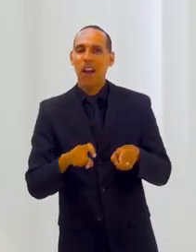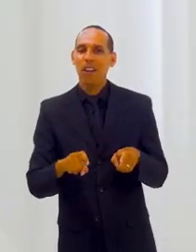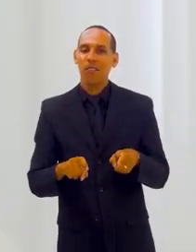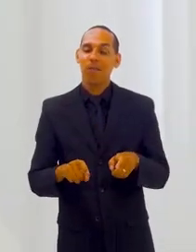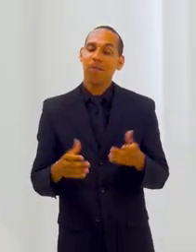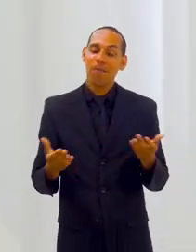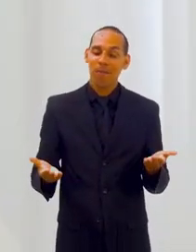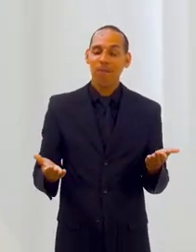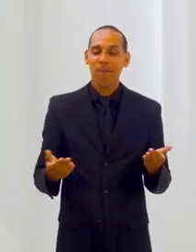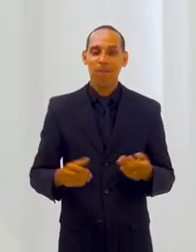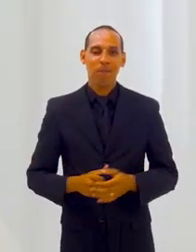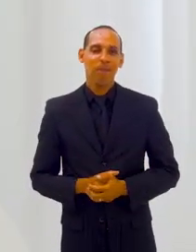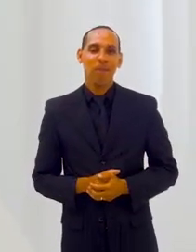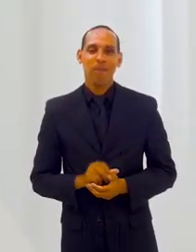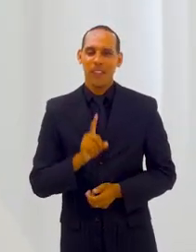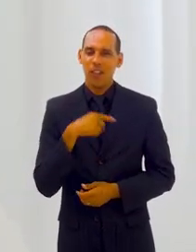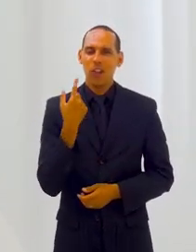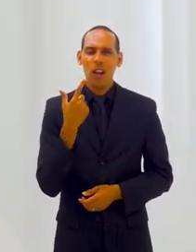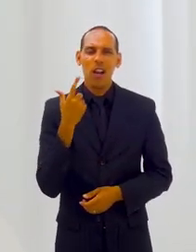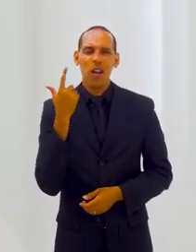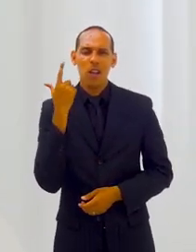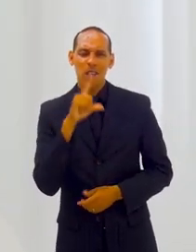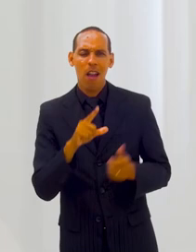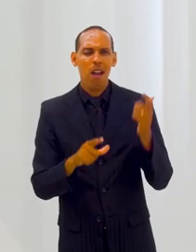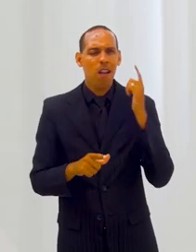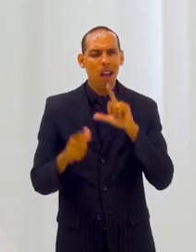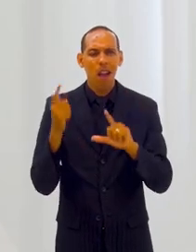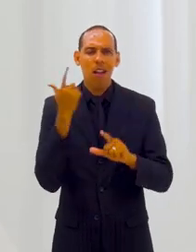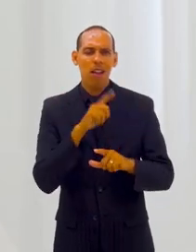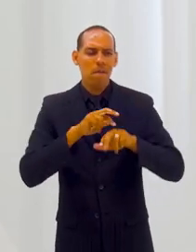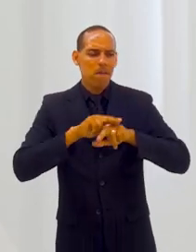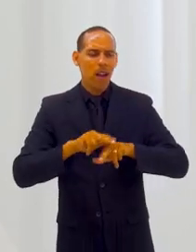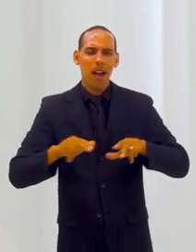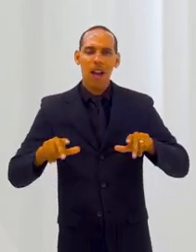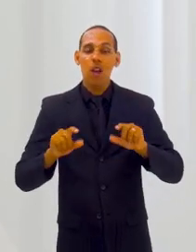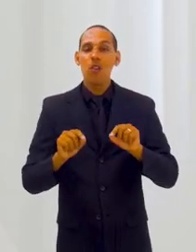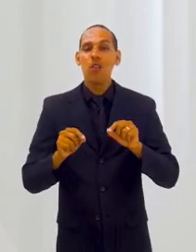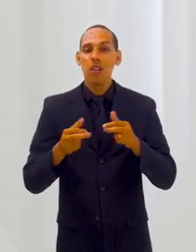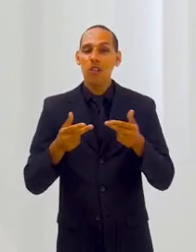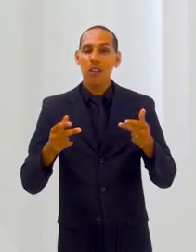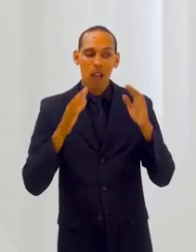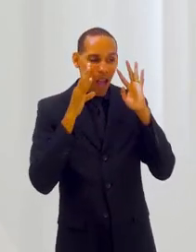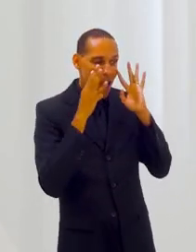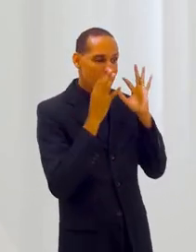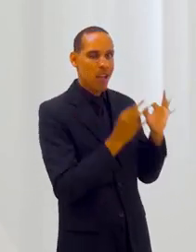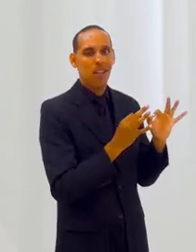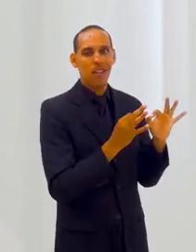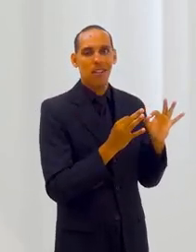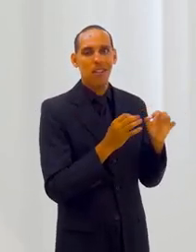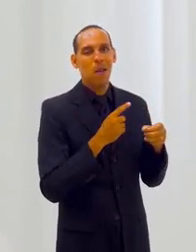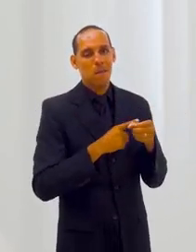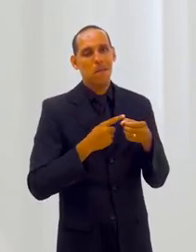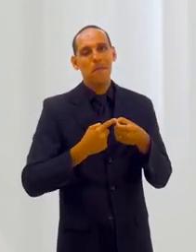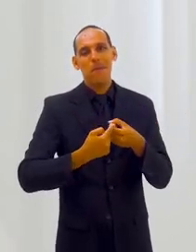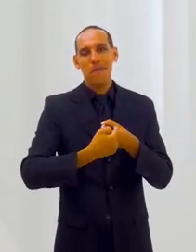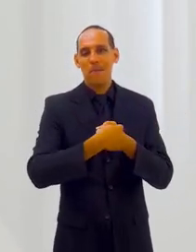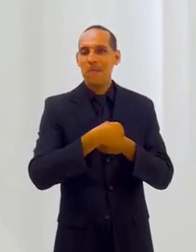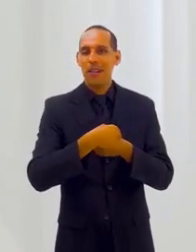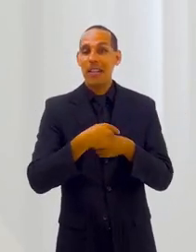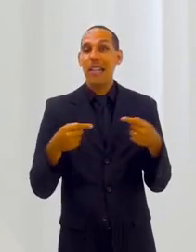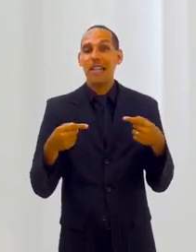Afora isso, temos conquistado muita atenção com o interior com relação a essa questão